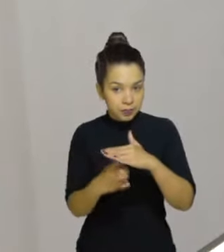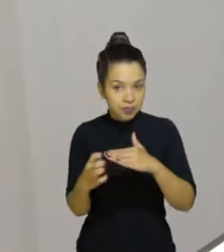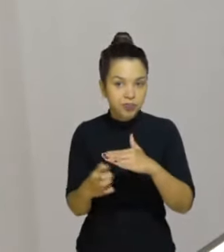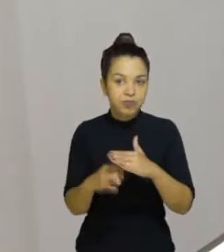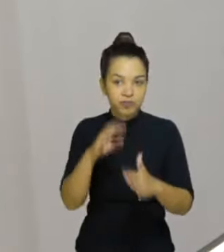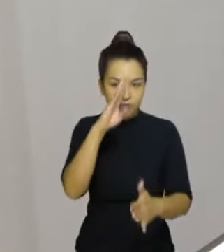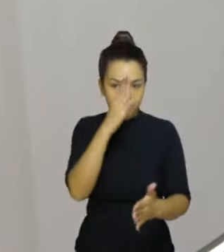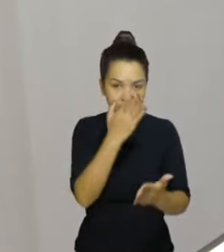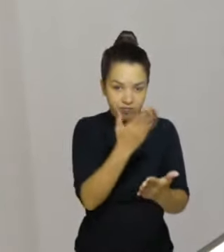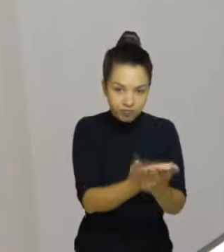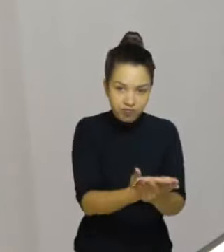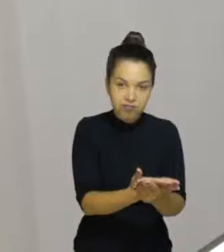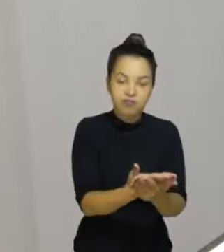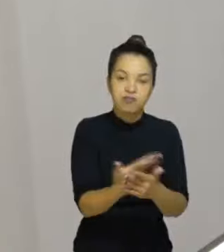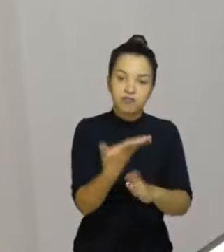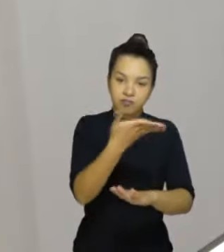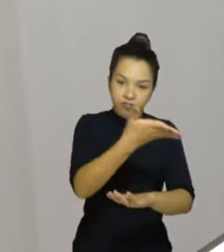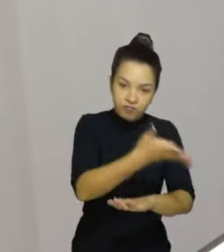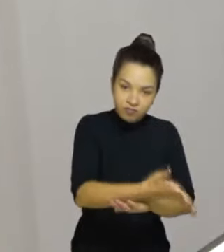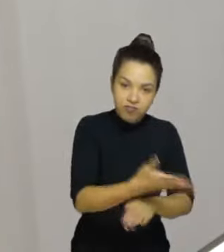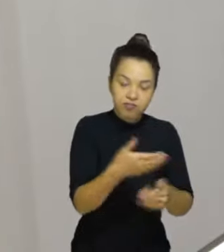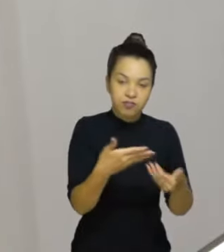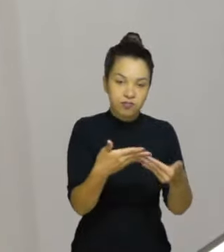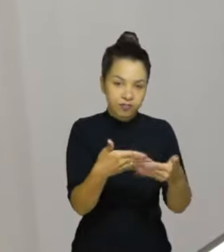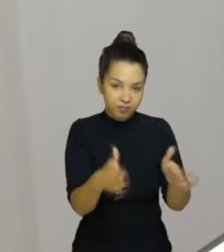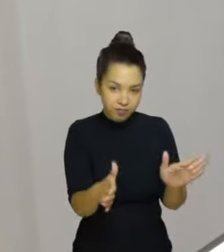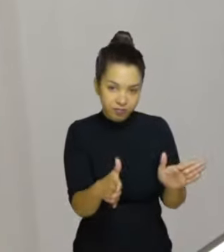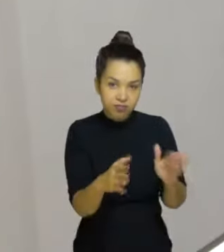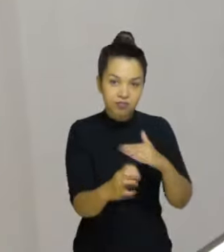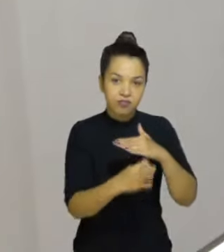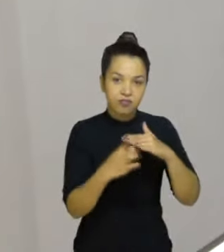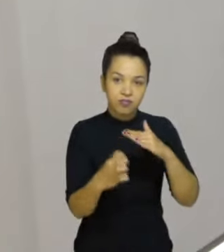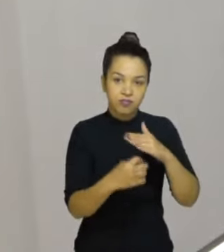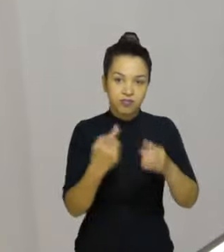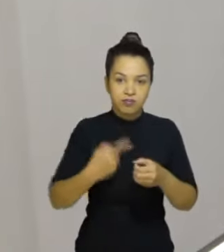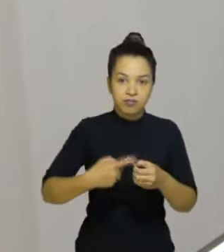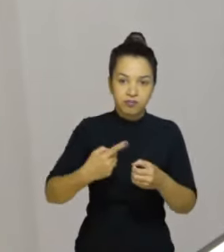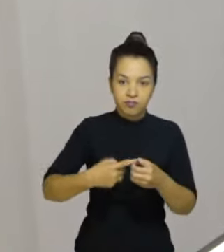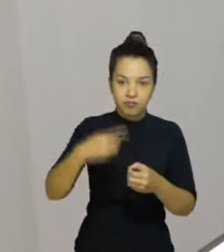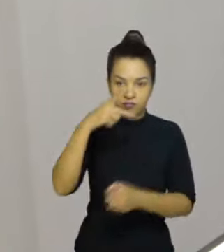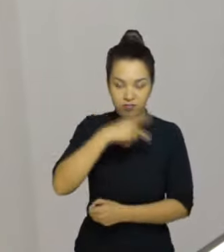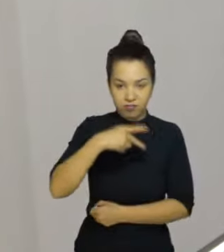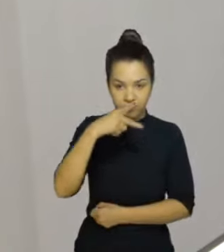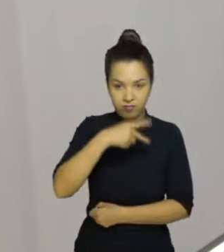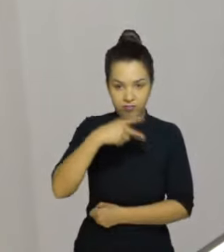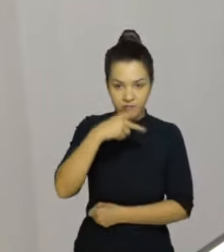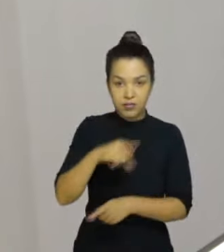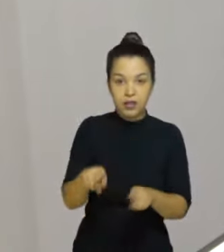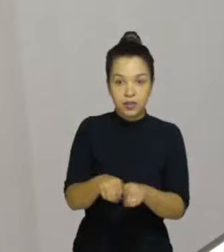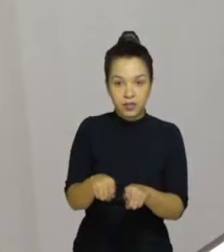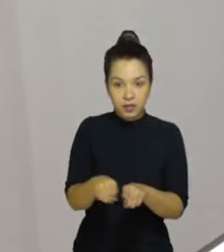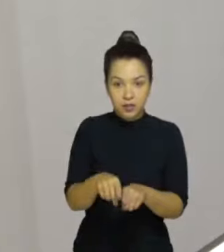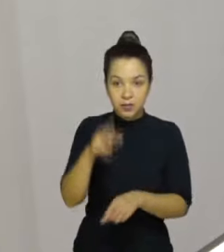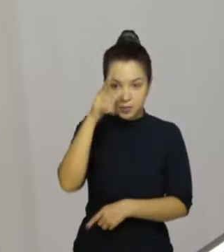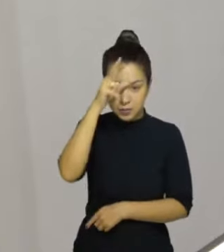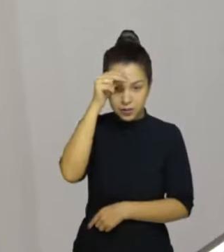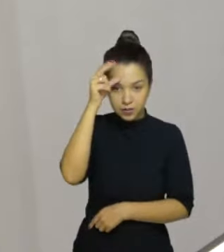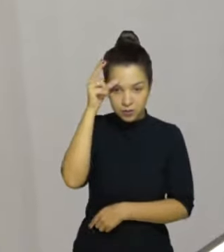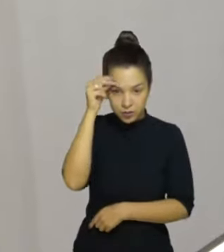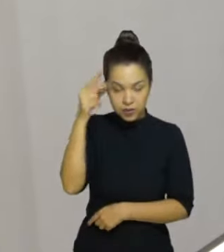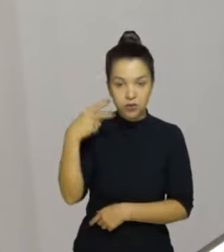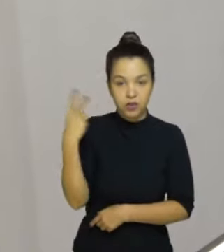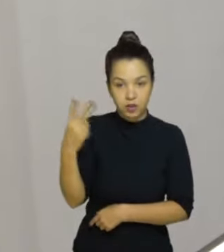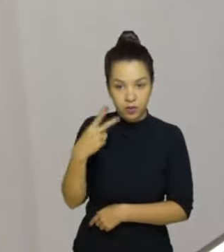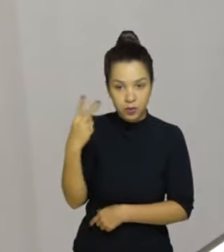sua empresa na cidade de Palhoça, e também não deixar de parabenizar a toda a administração municipal, na pessoa do prefeito e todos os vereadores que